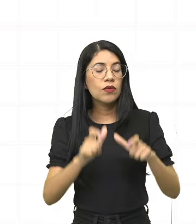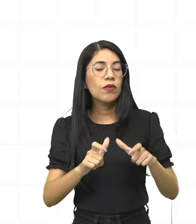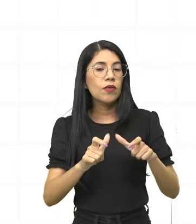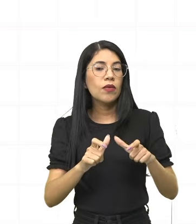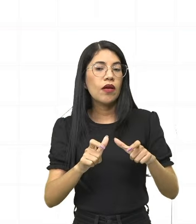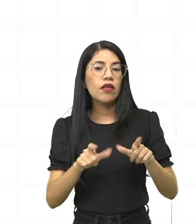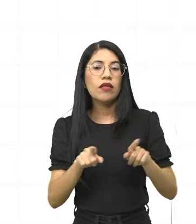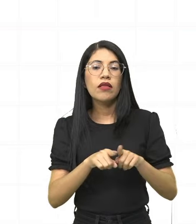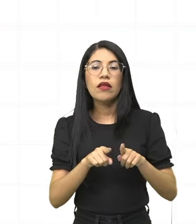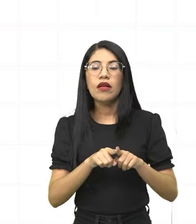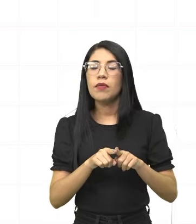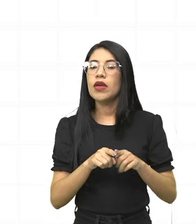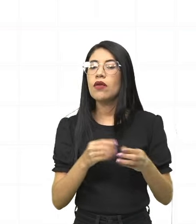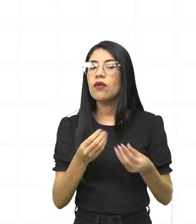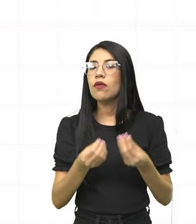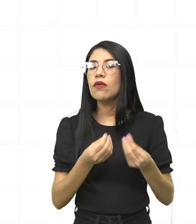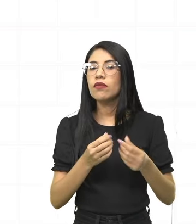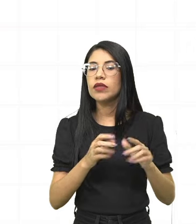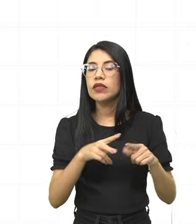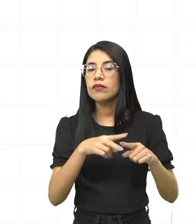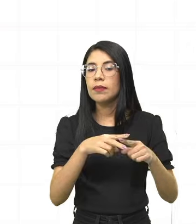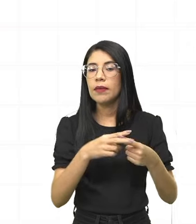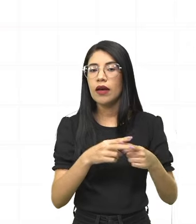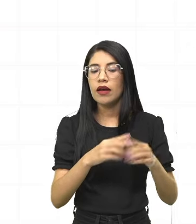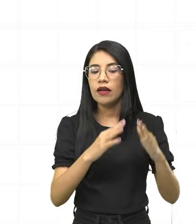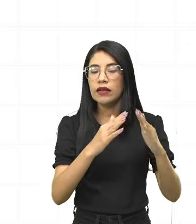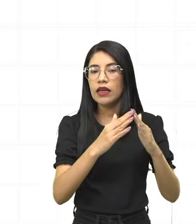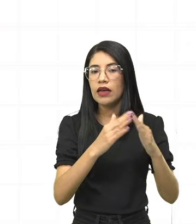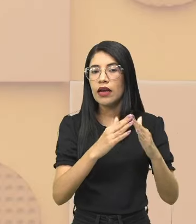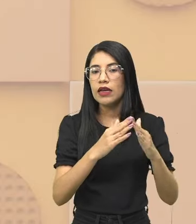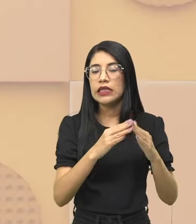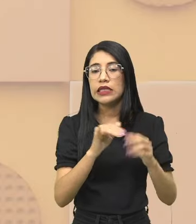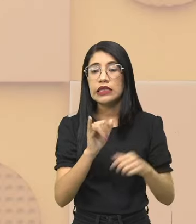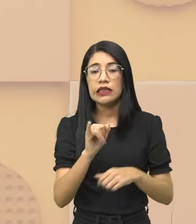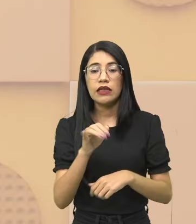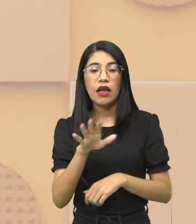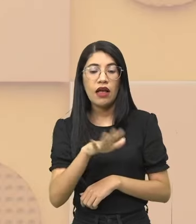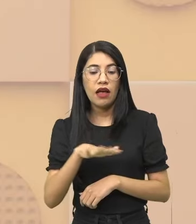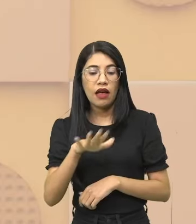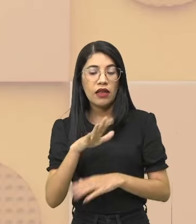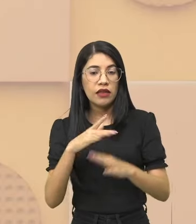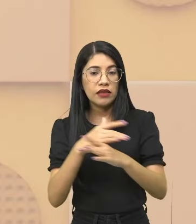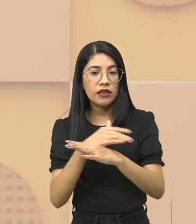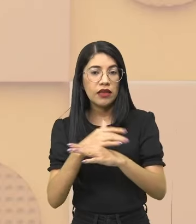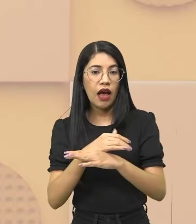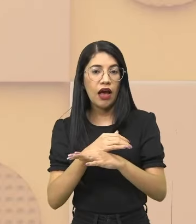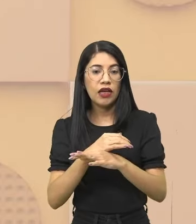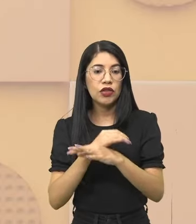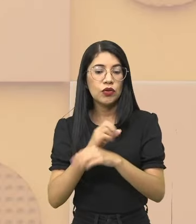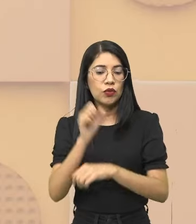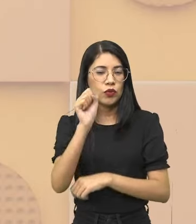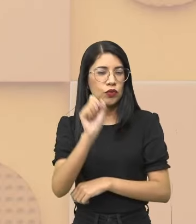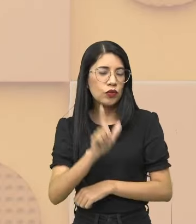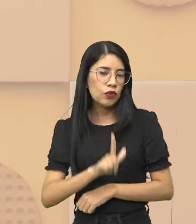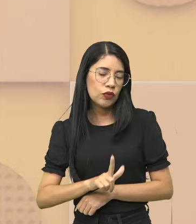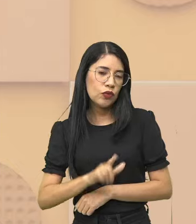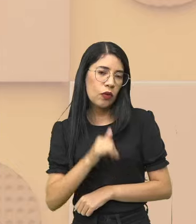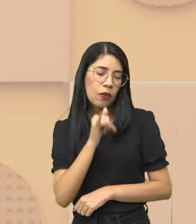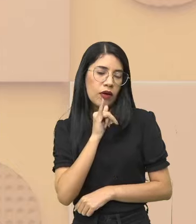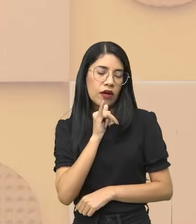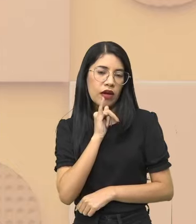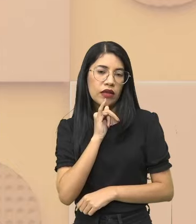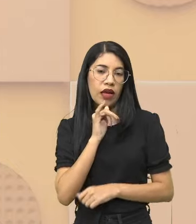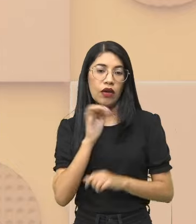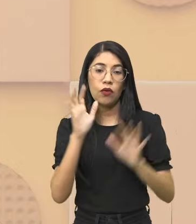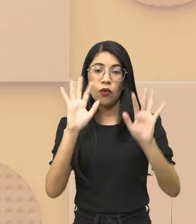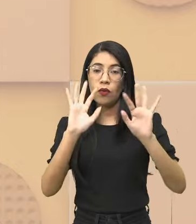de onde vai ser ali instalado, né? Então, se na sua cidade, nas regiões, por exemplo, mais ao sul, onde a gente tem